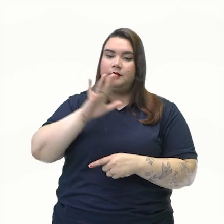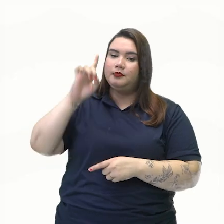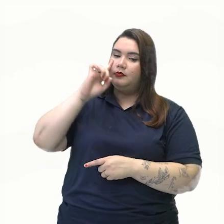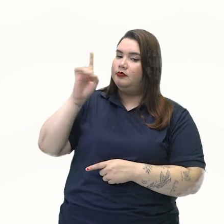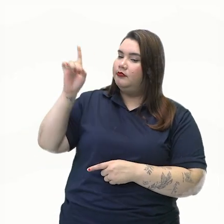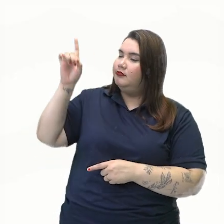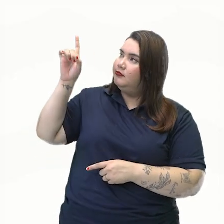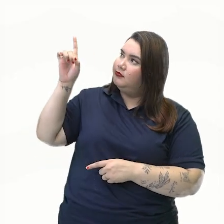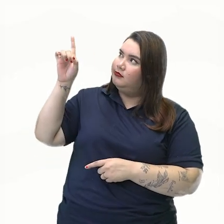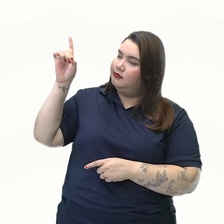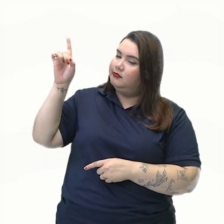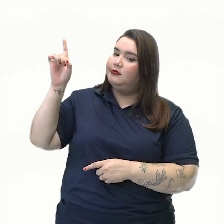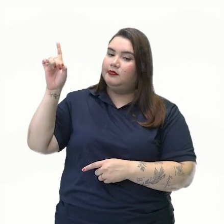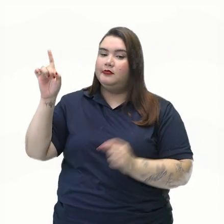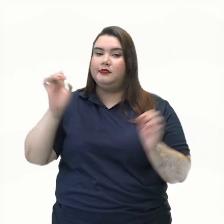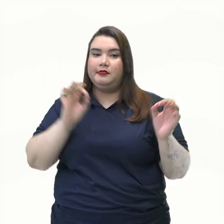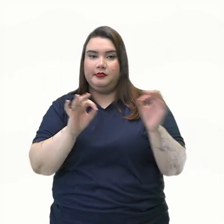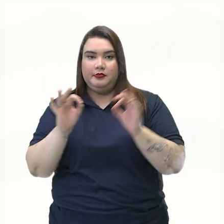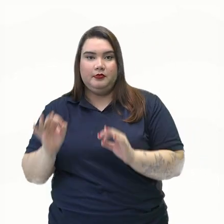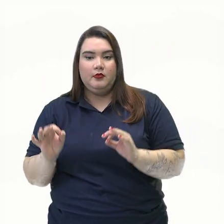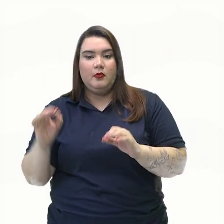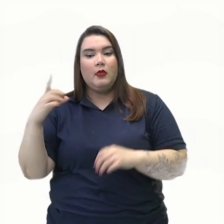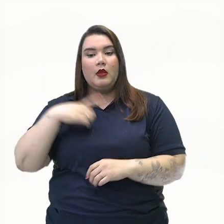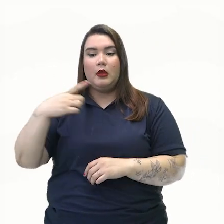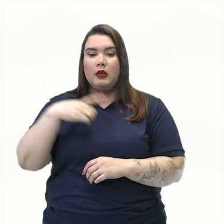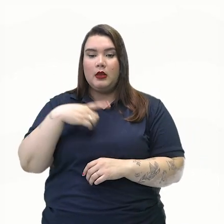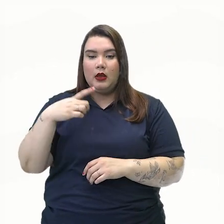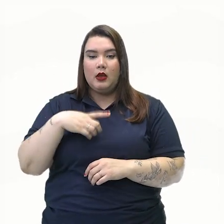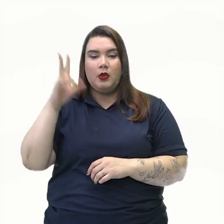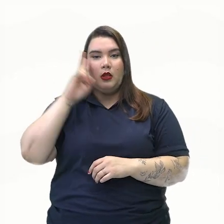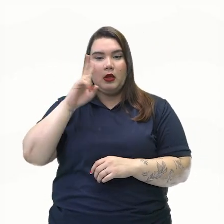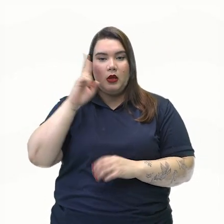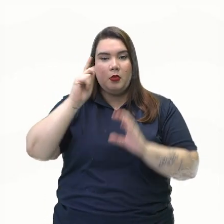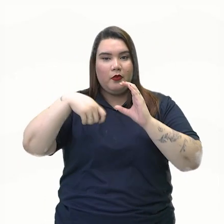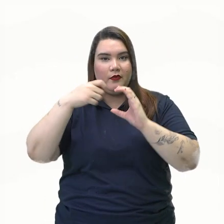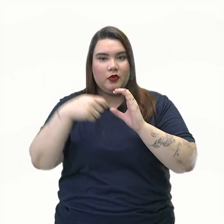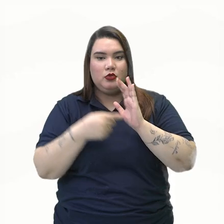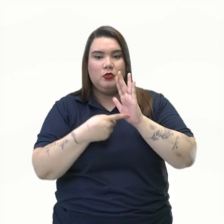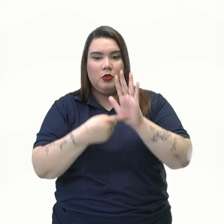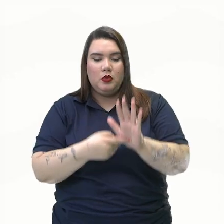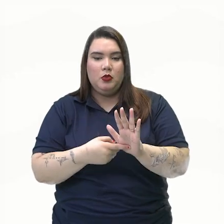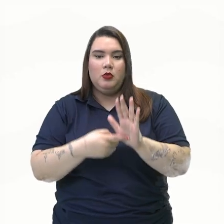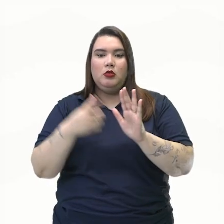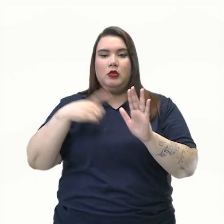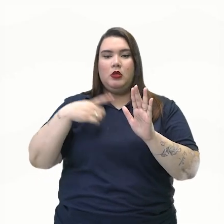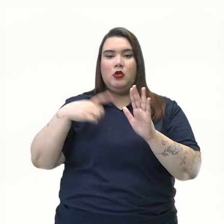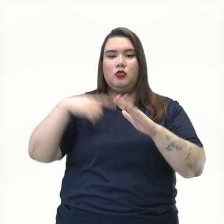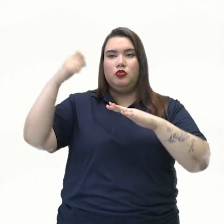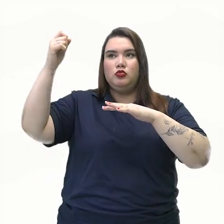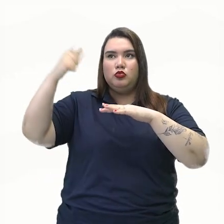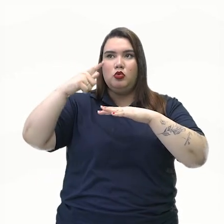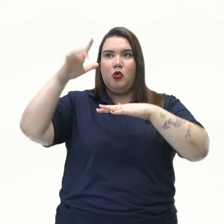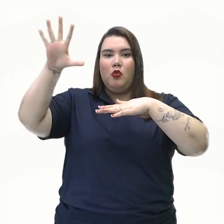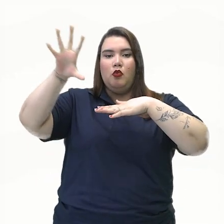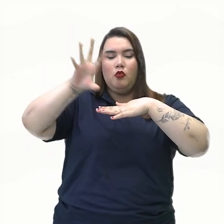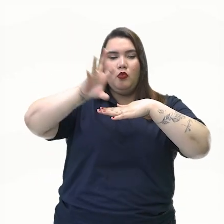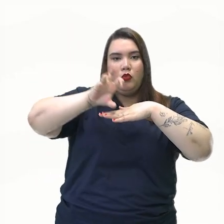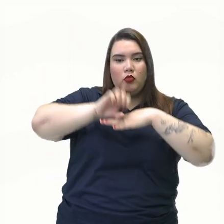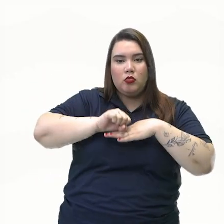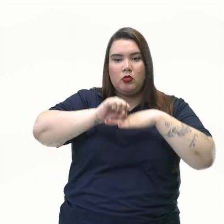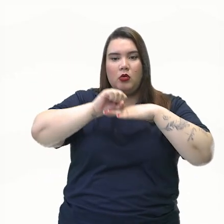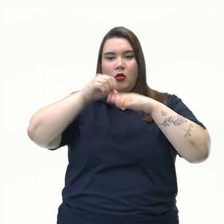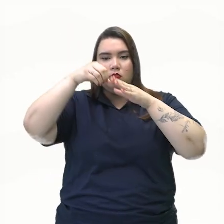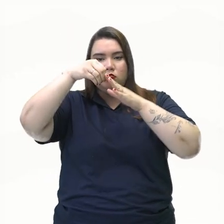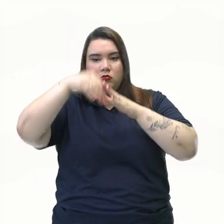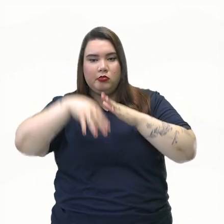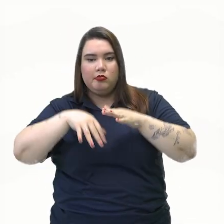tenho o painel solar, eu tenho o inversor, lembram lá do vídeo? Aí vem o medidor e